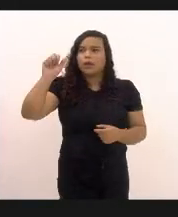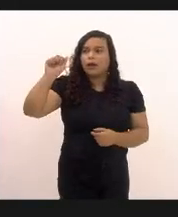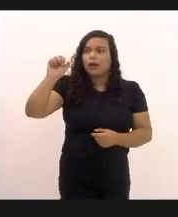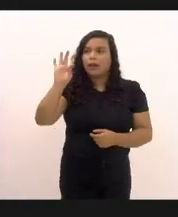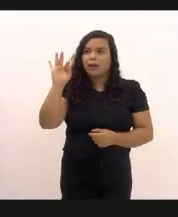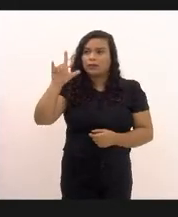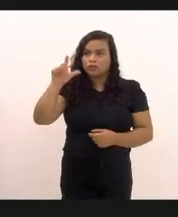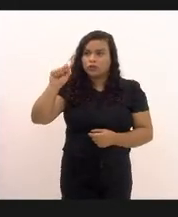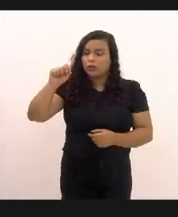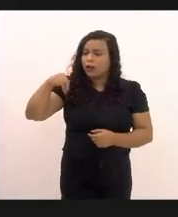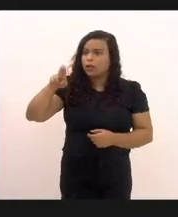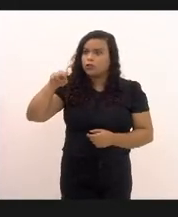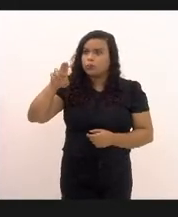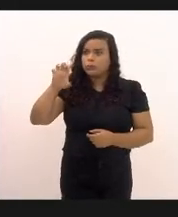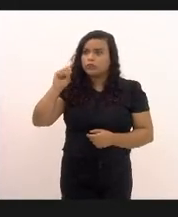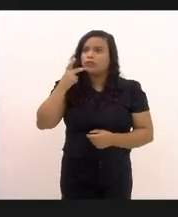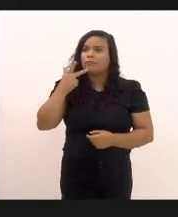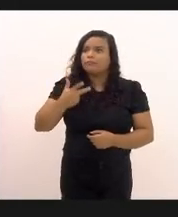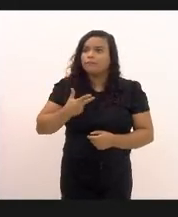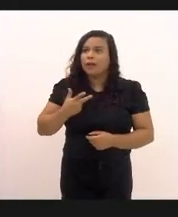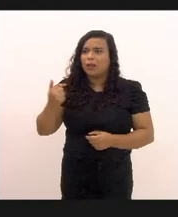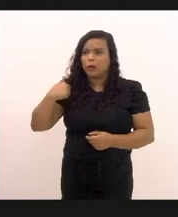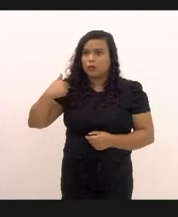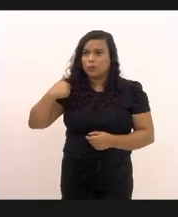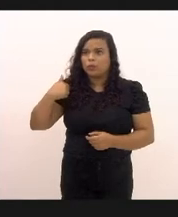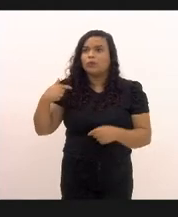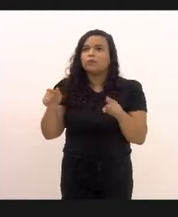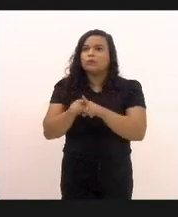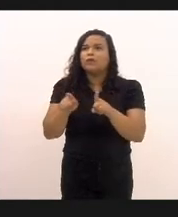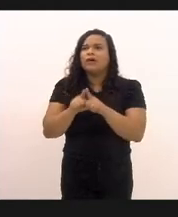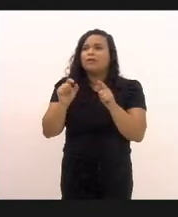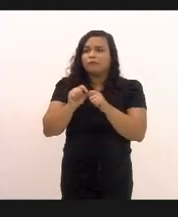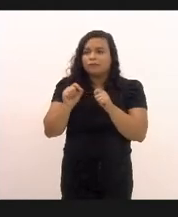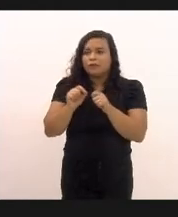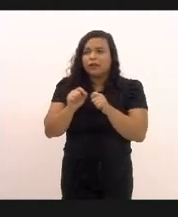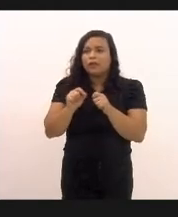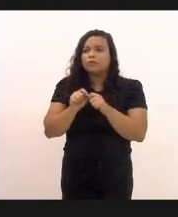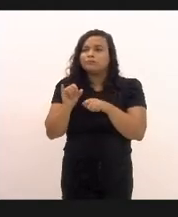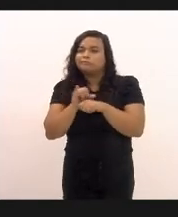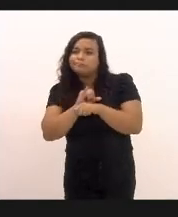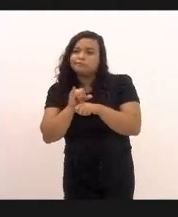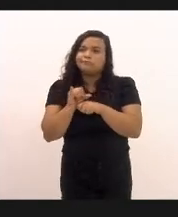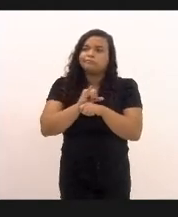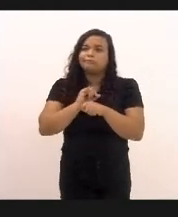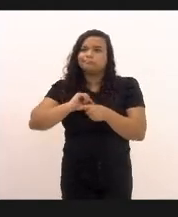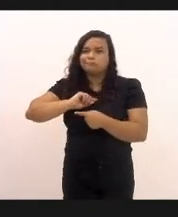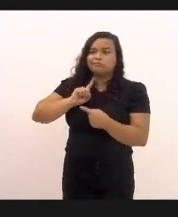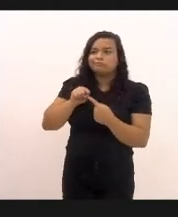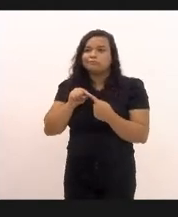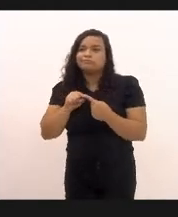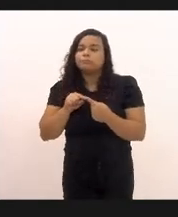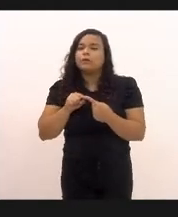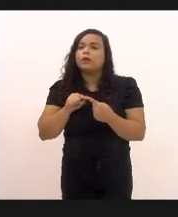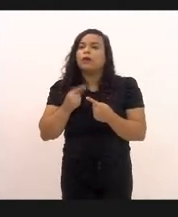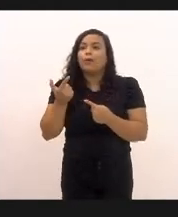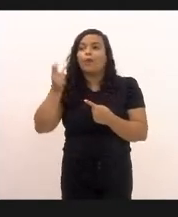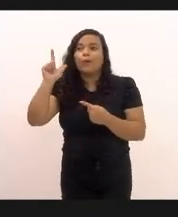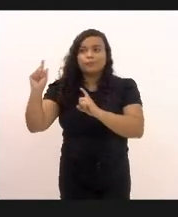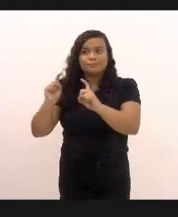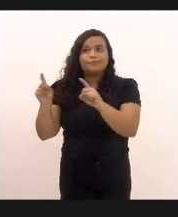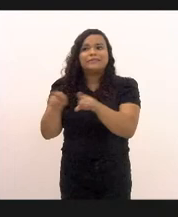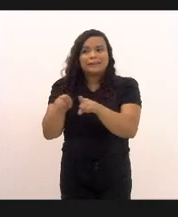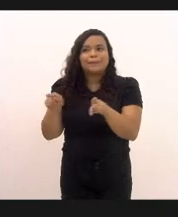citou e também o fez de forma indireta em outra sessão alguns dias